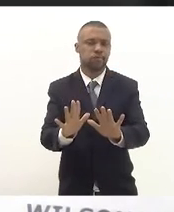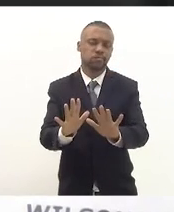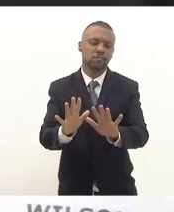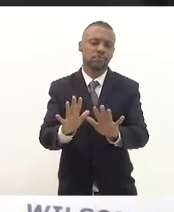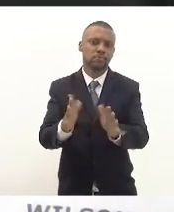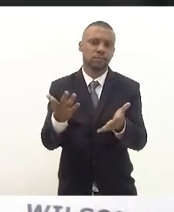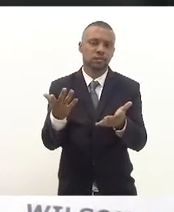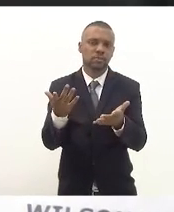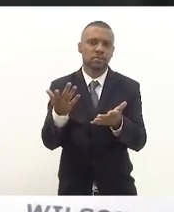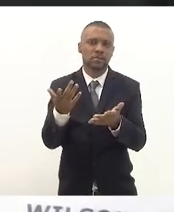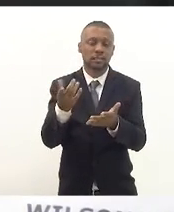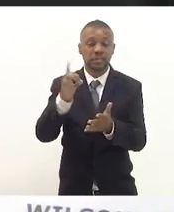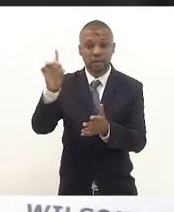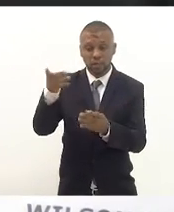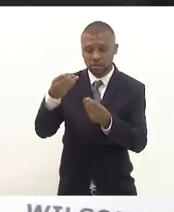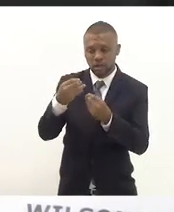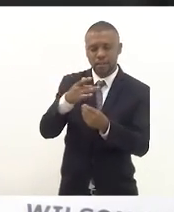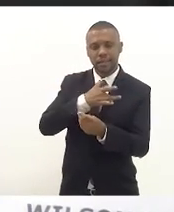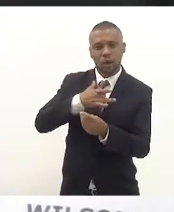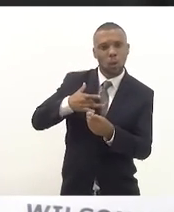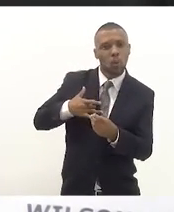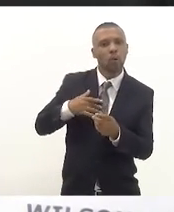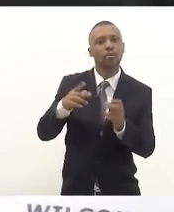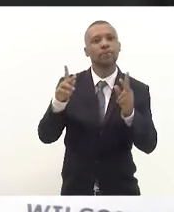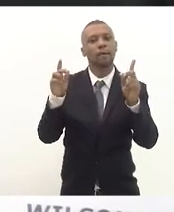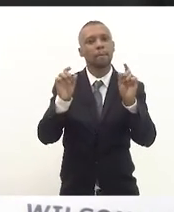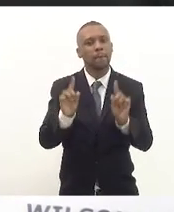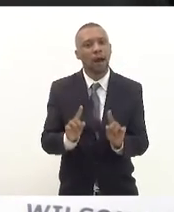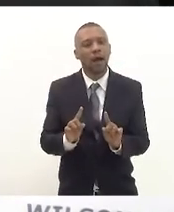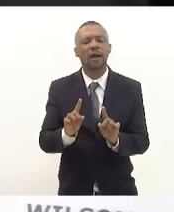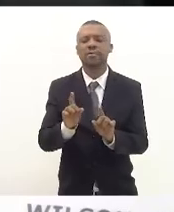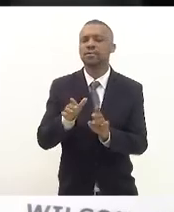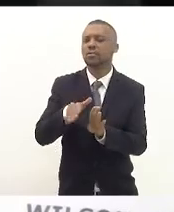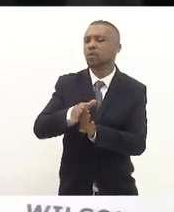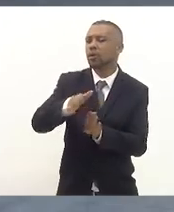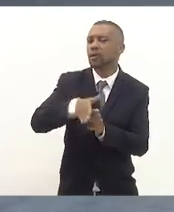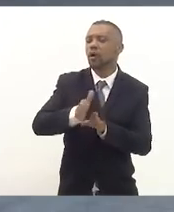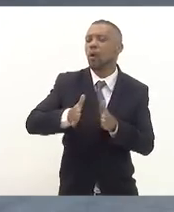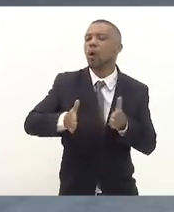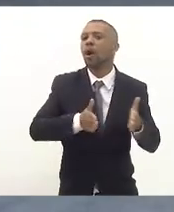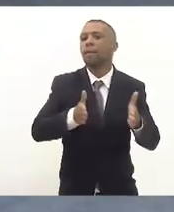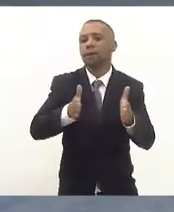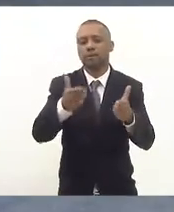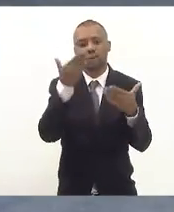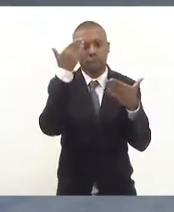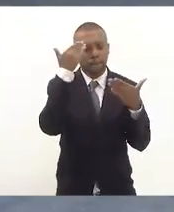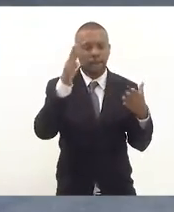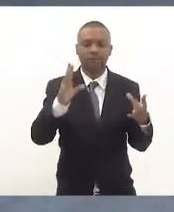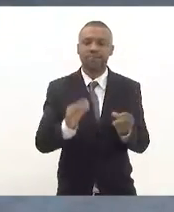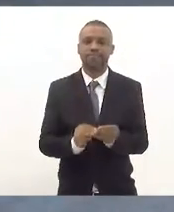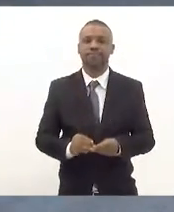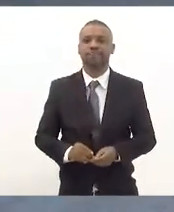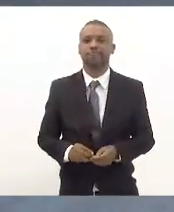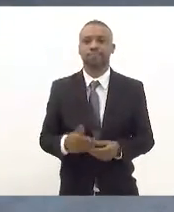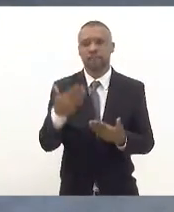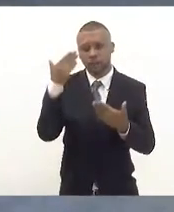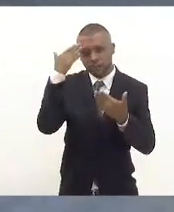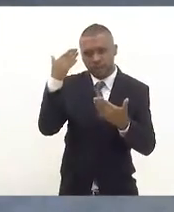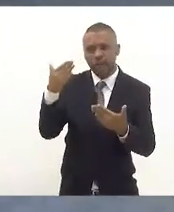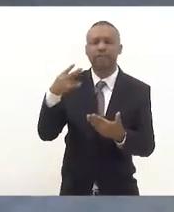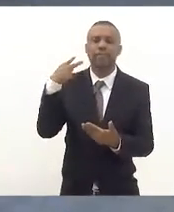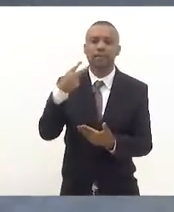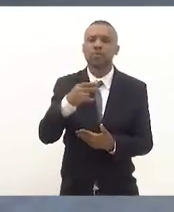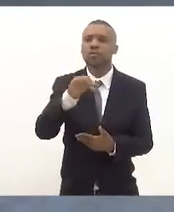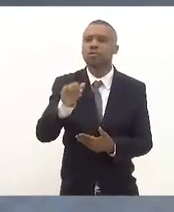nos dê muita saúde paz e de injeção obrigado obrigado o vereador Junior